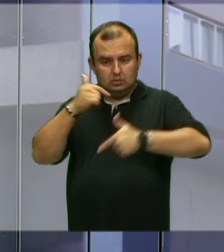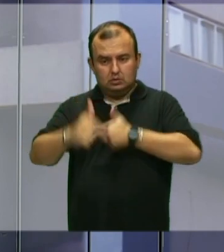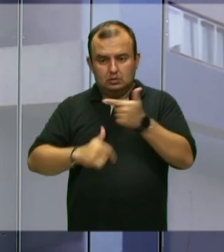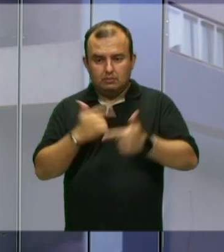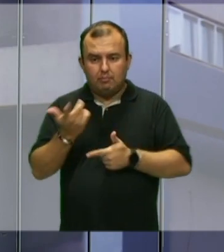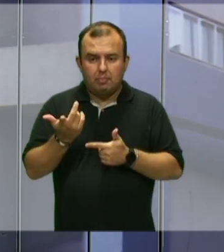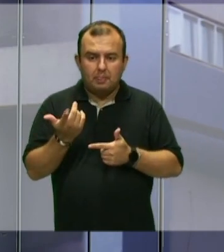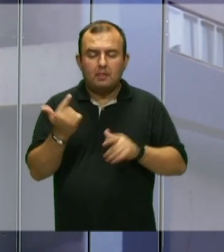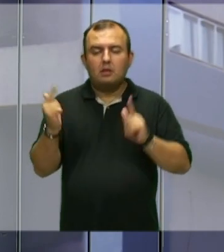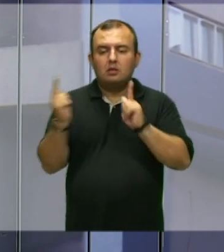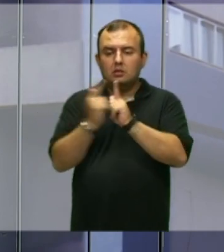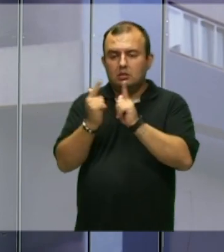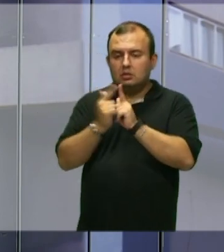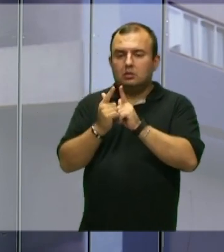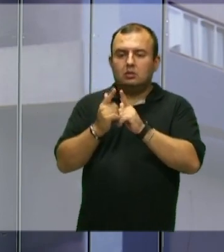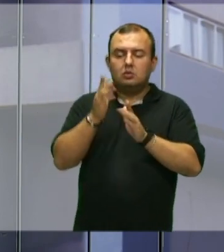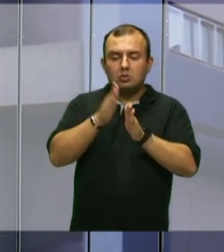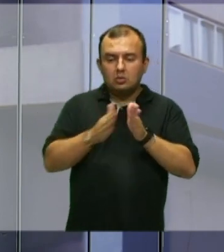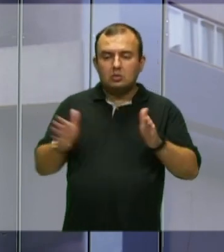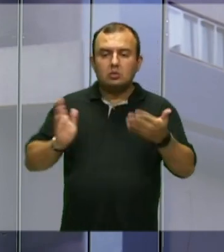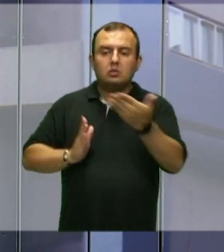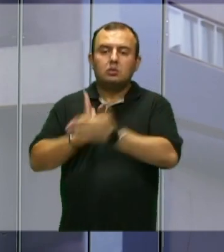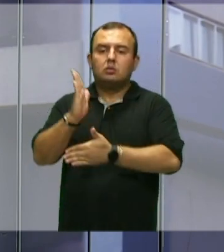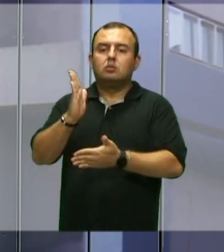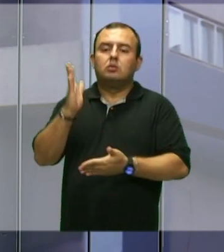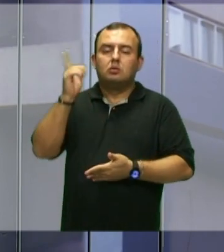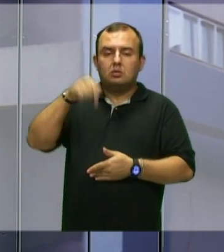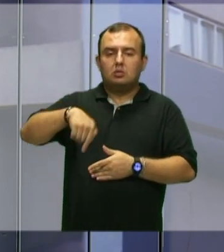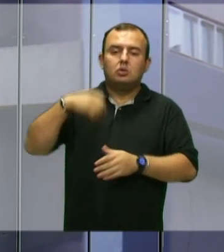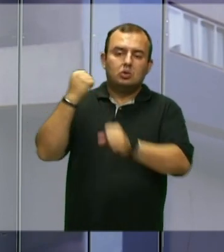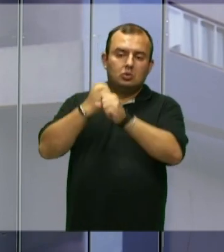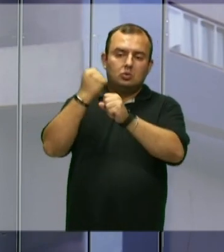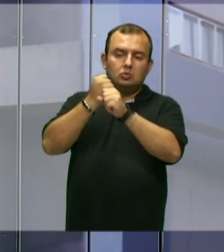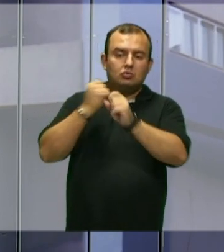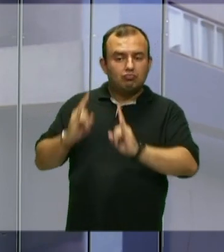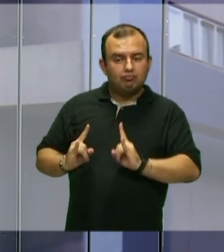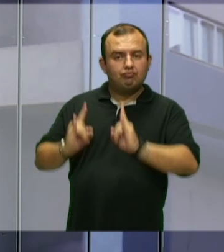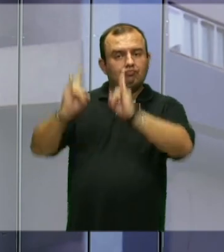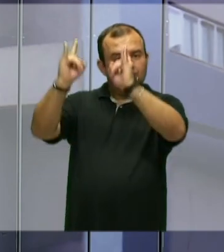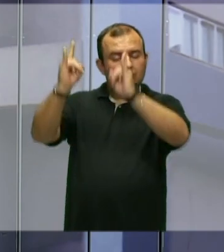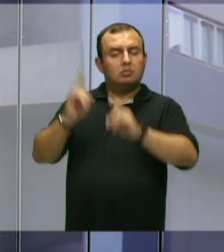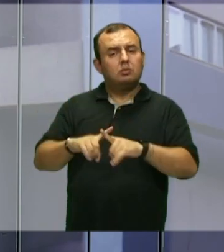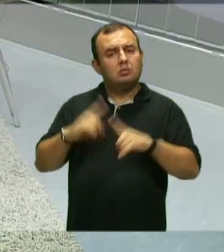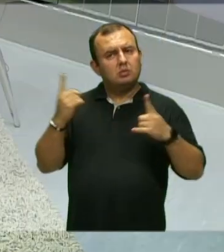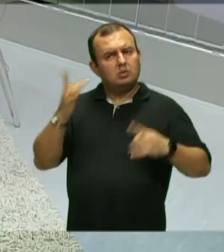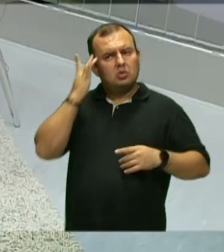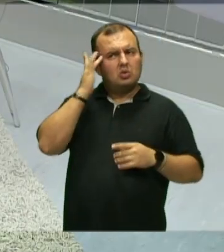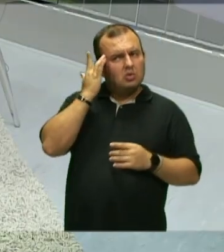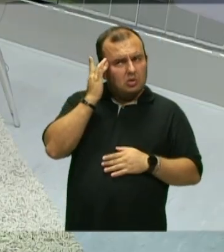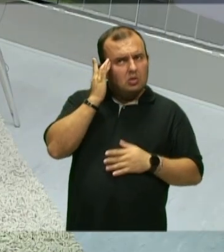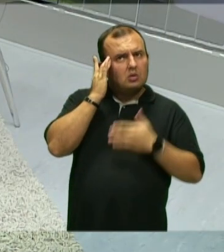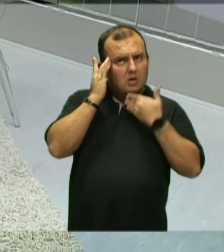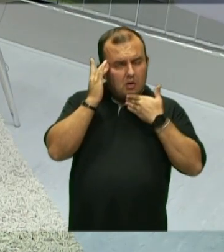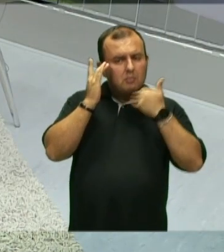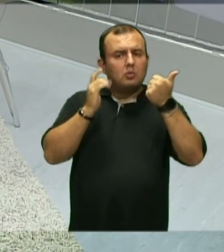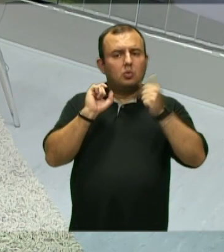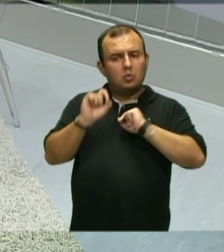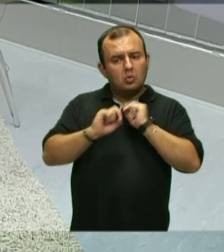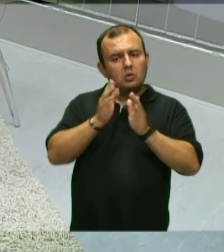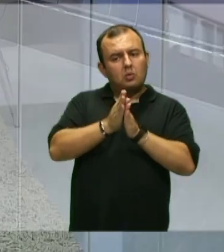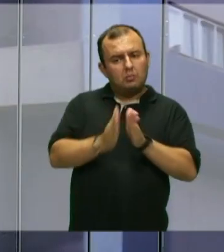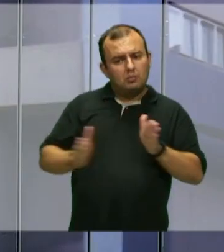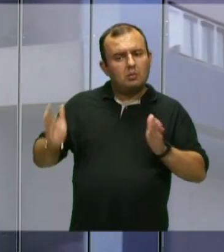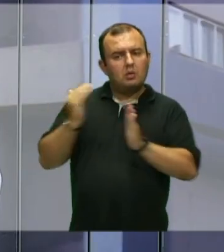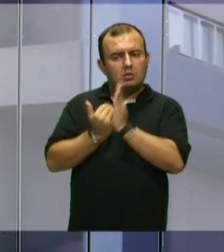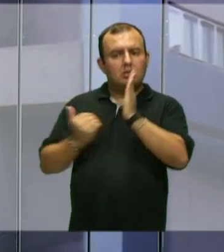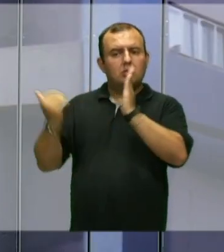relação a essa consulta prévia e esses projetos aprovados para a construção dessas obras. A gente achou que, por bem, deveria de ser um prazo maior.